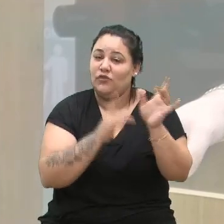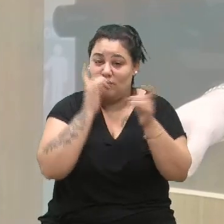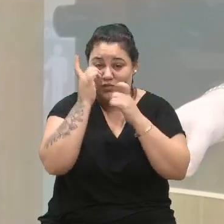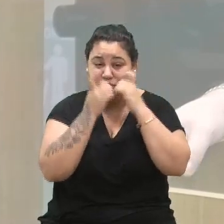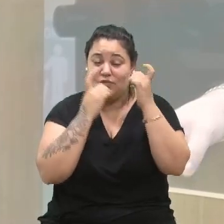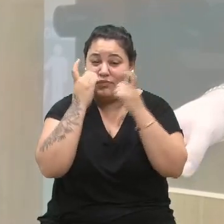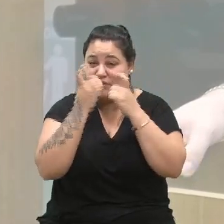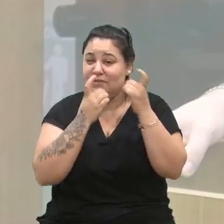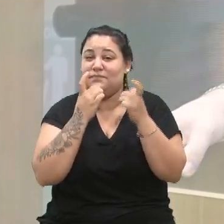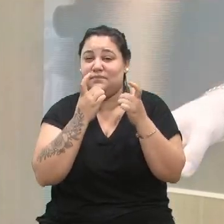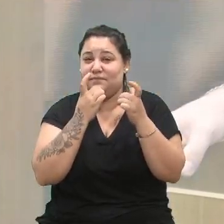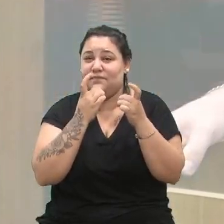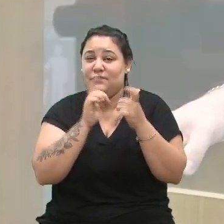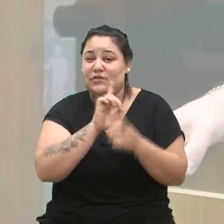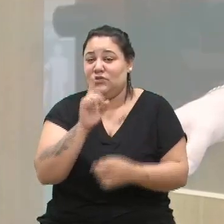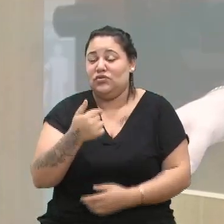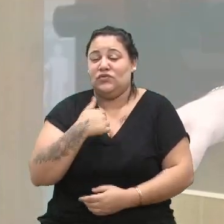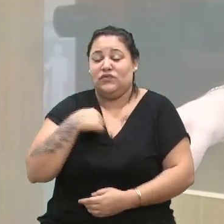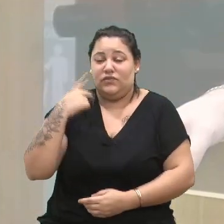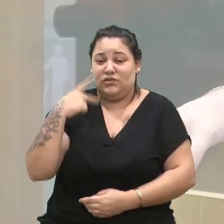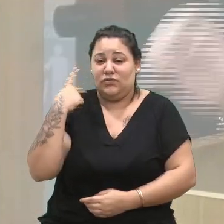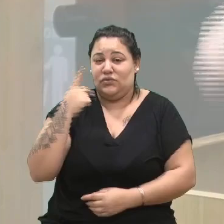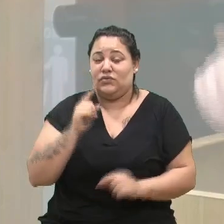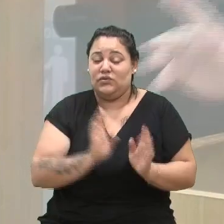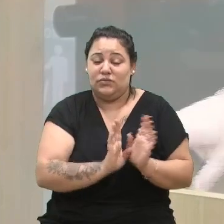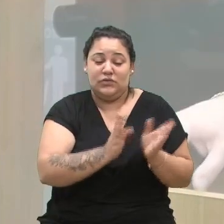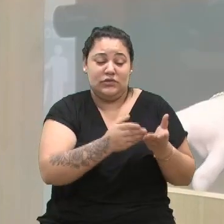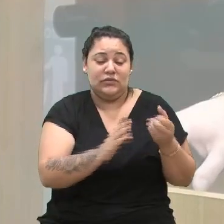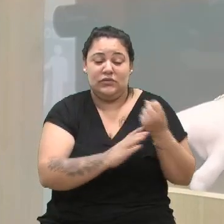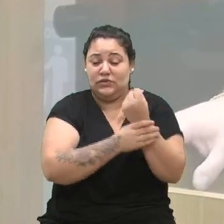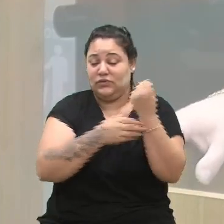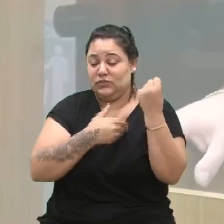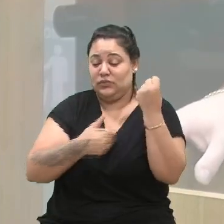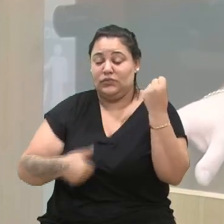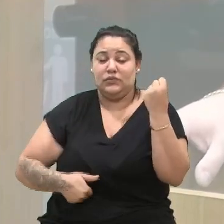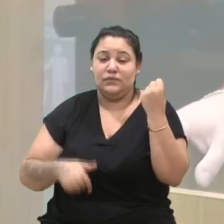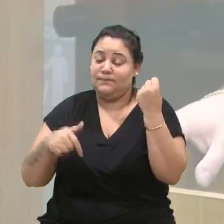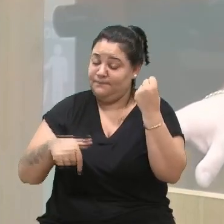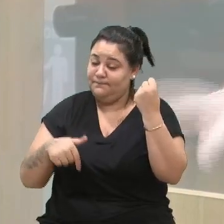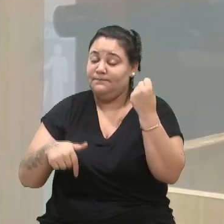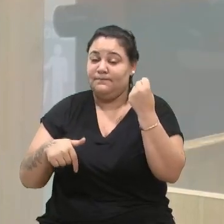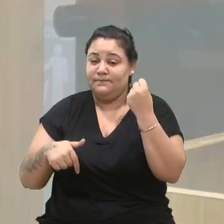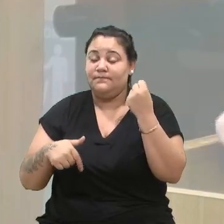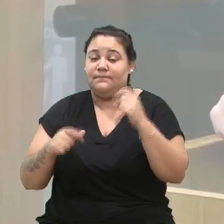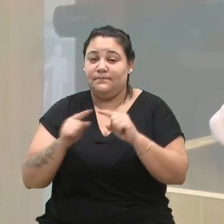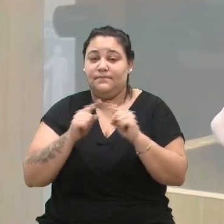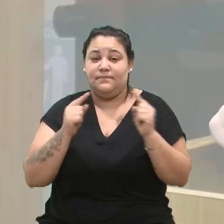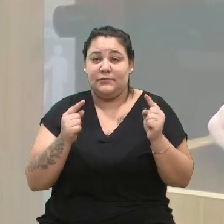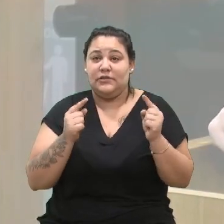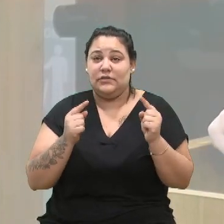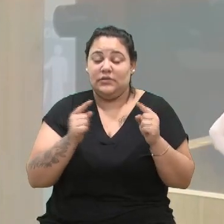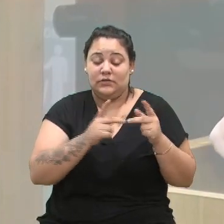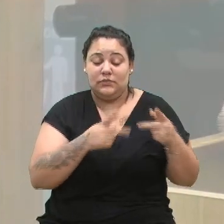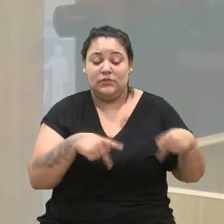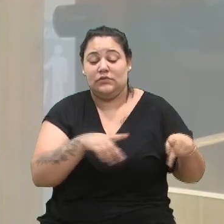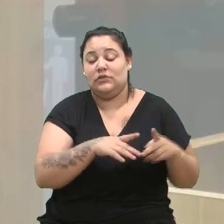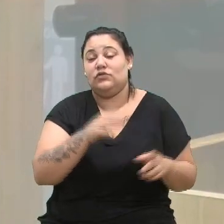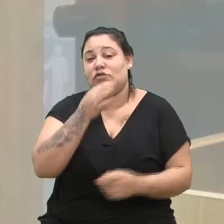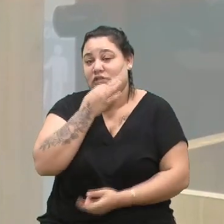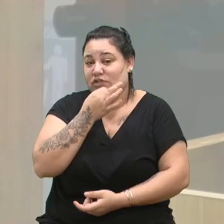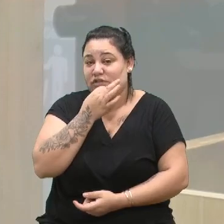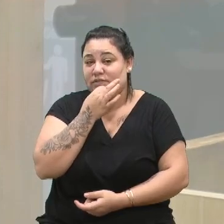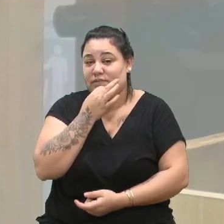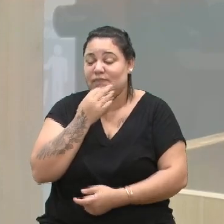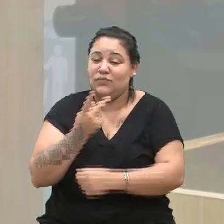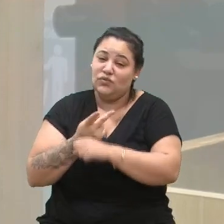preocupação não somente deste vereador, não somente da Comissão de Segurança Pública dessa Casa Legislativa, mas da população caxiense que